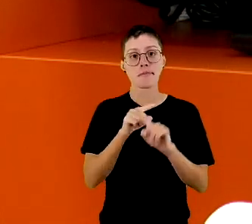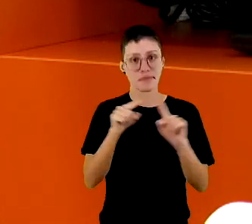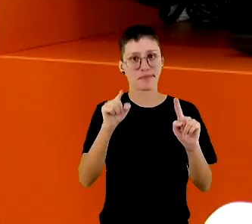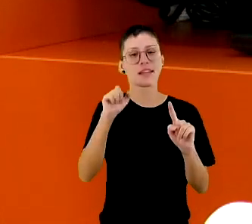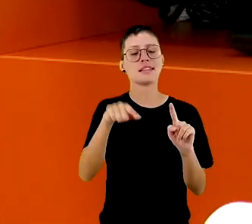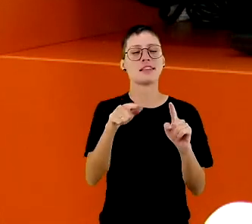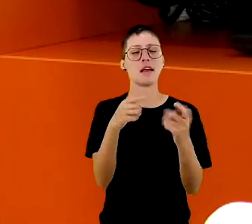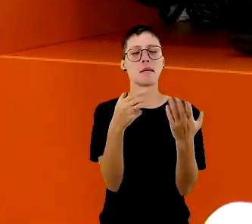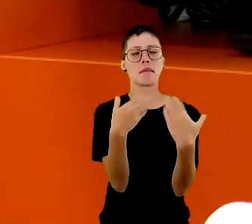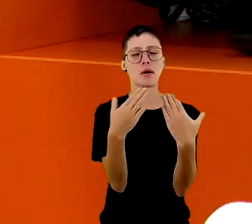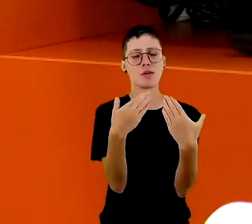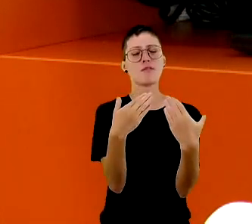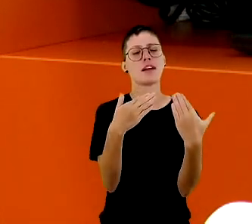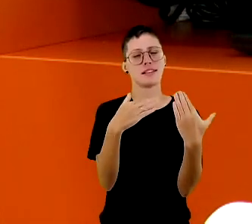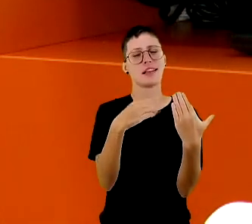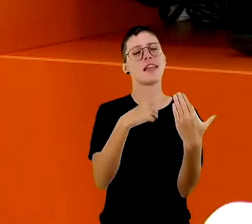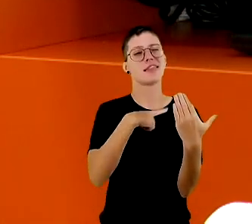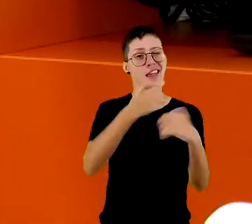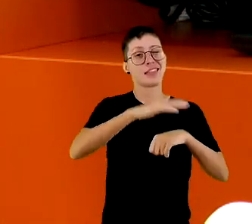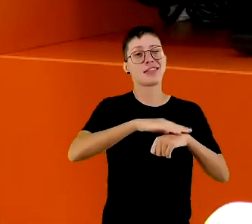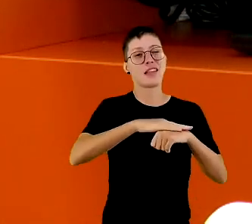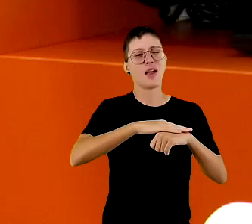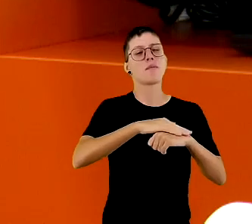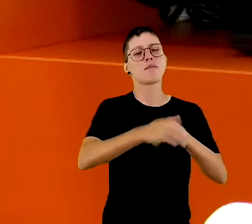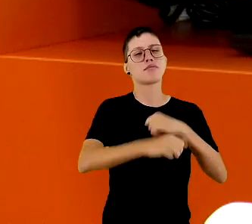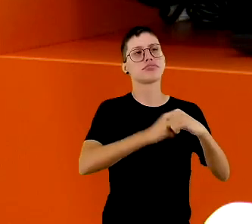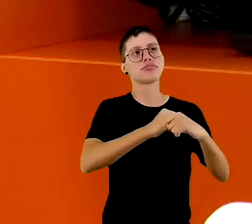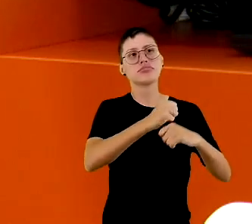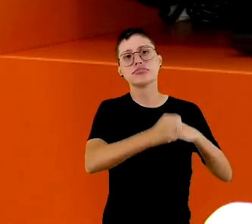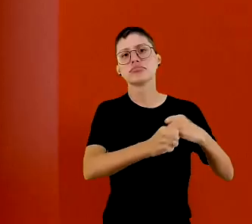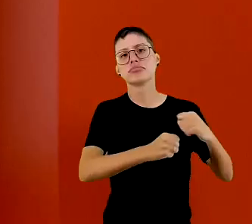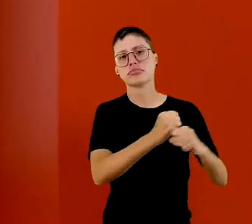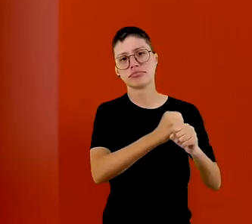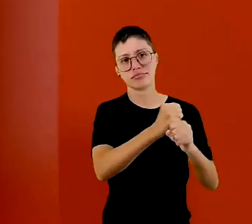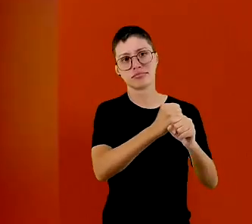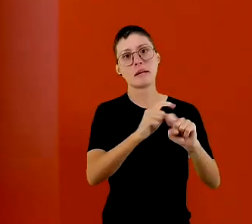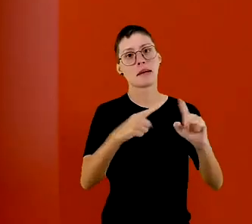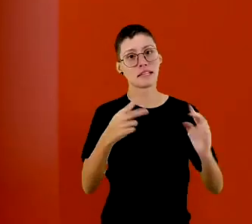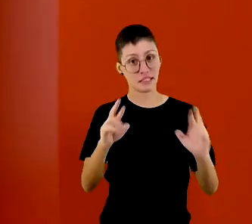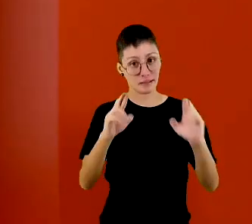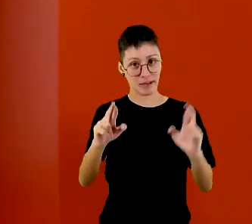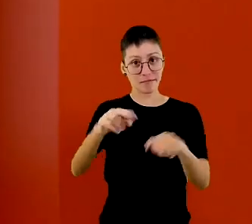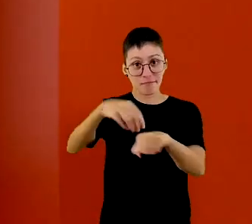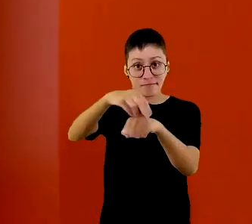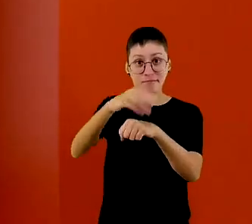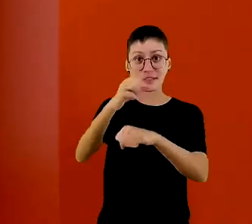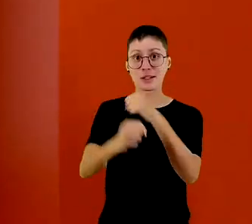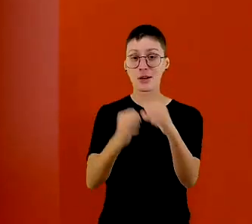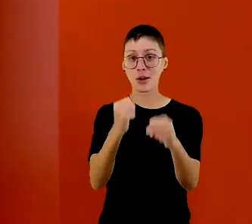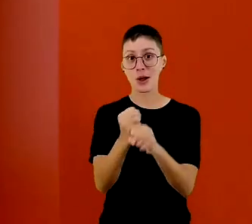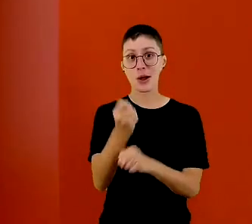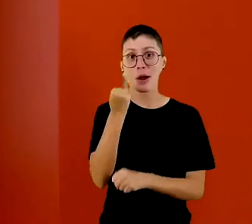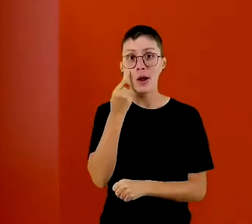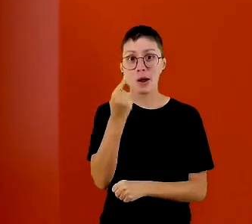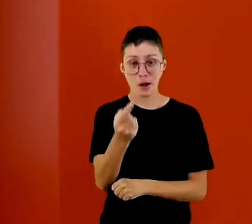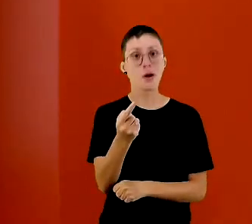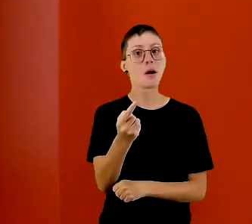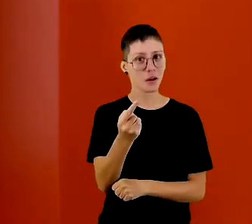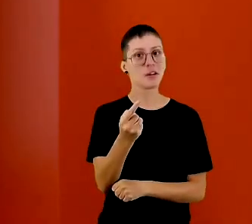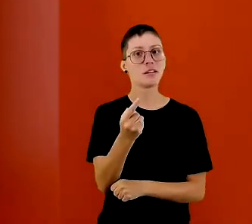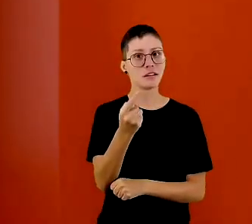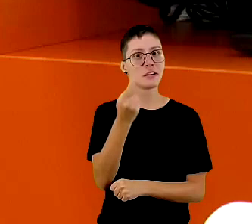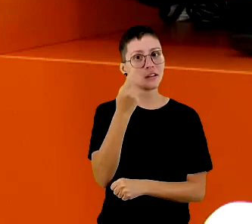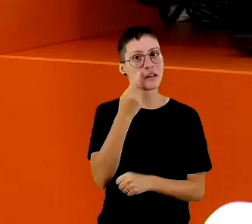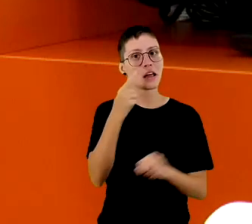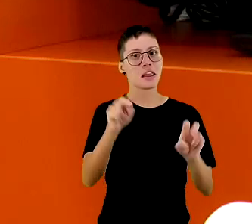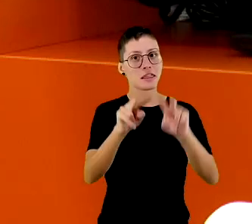alguns anos e a gente espera que sim. Já fica a dica, próximo ano, né? Tech Talk, já a gente já pode trazer o tema.